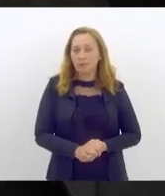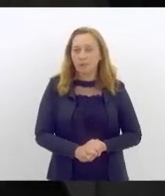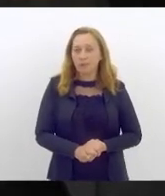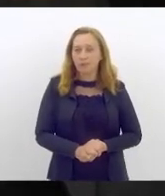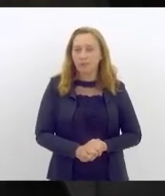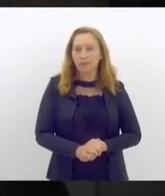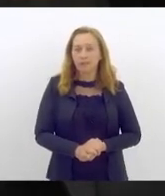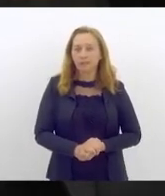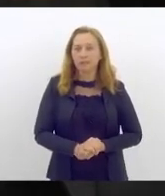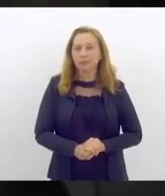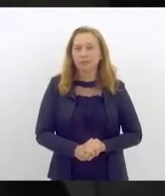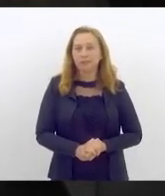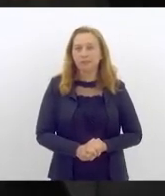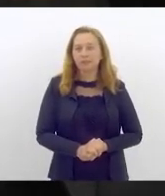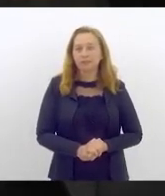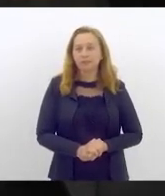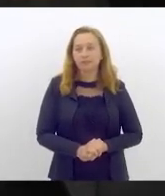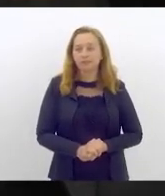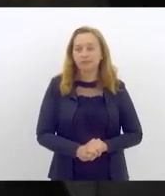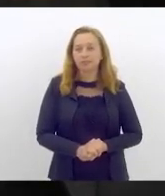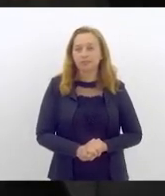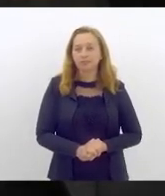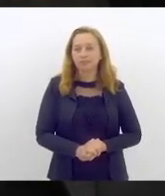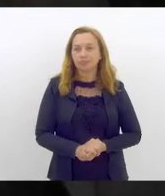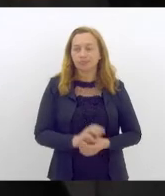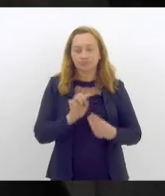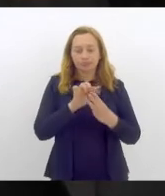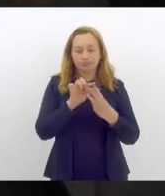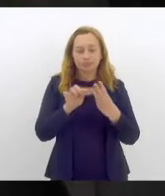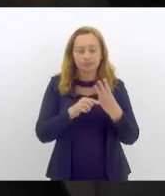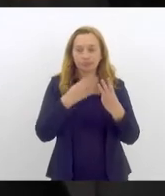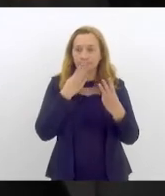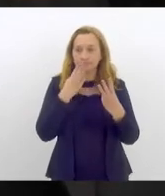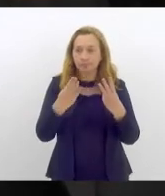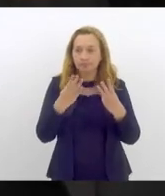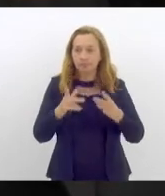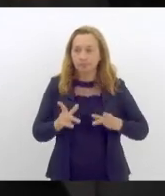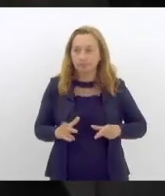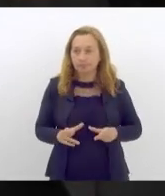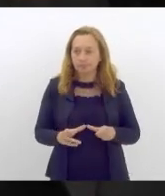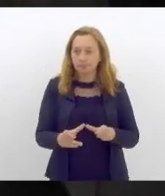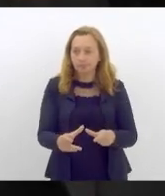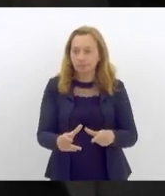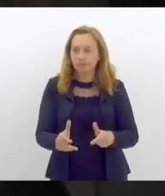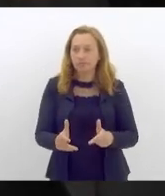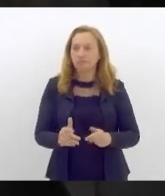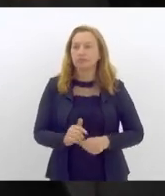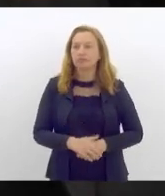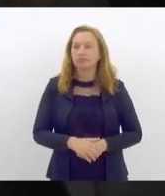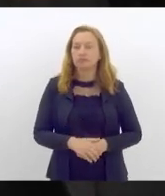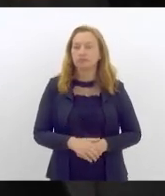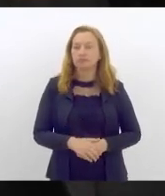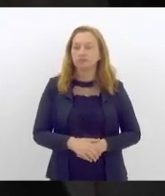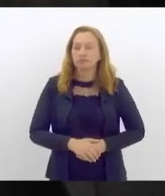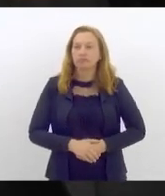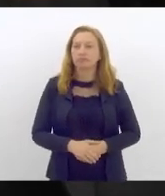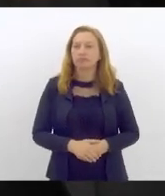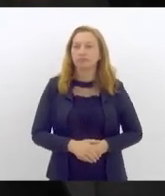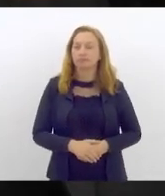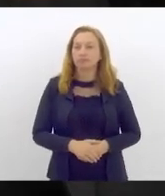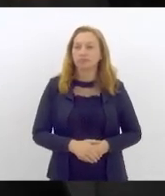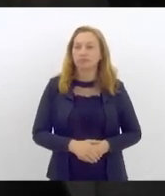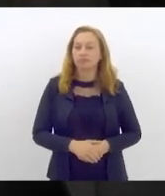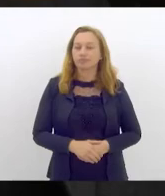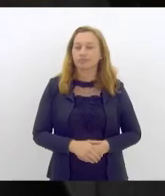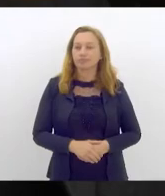que tem três tipos de cânceres que são os que mais